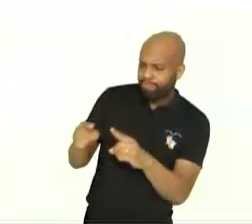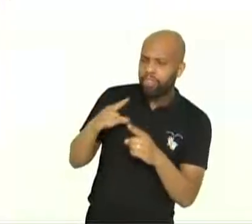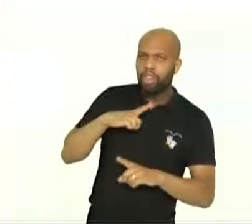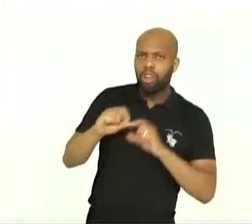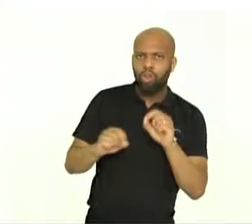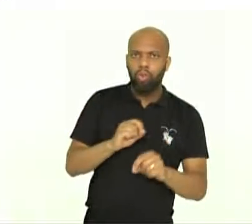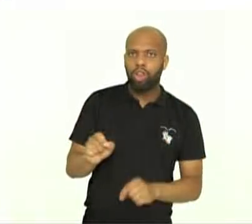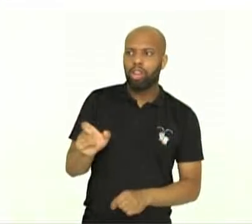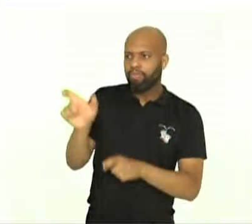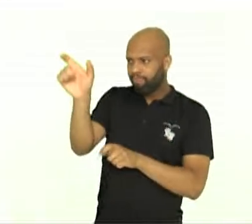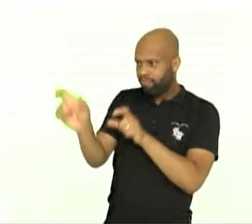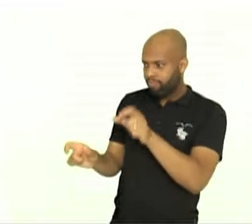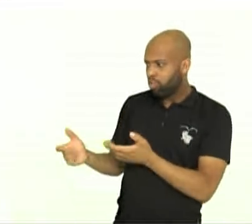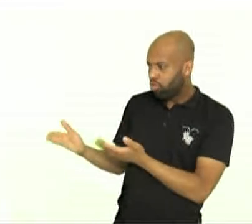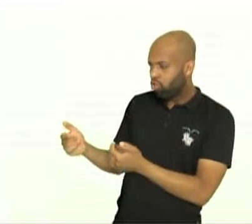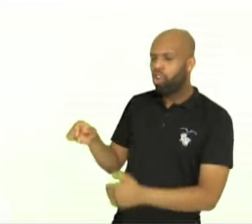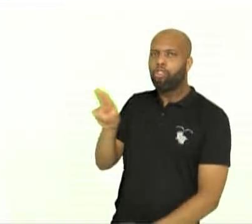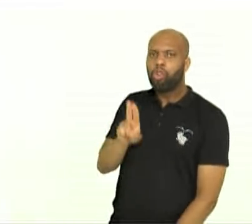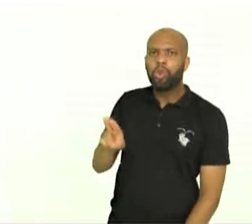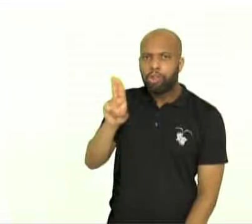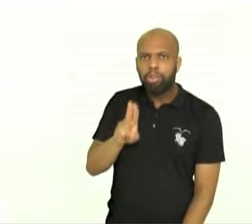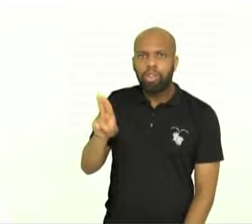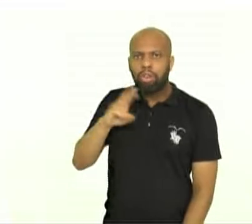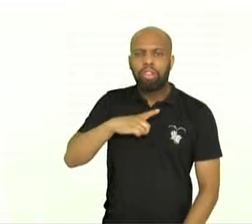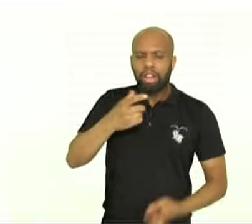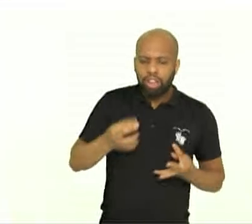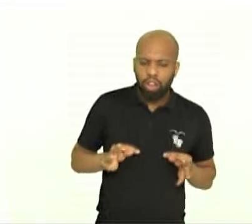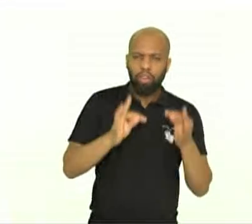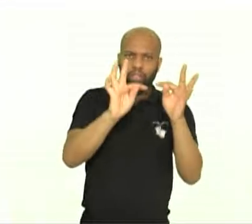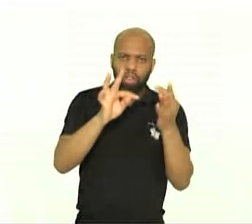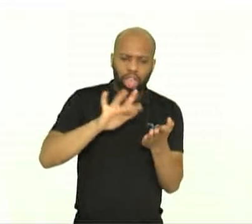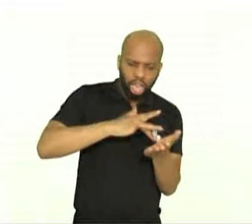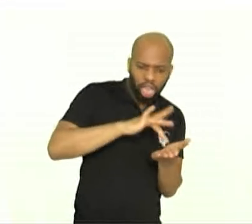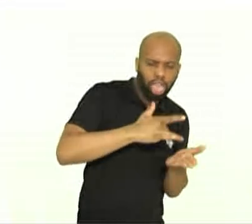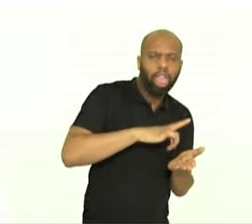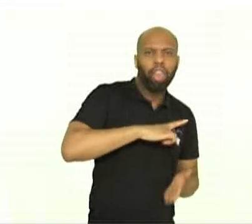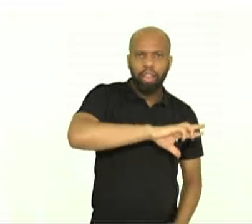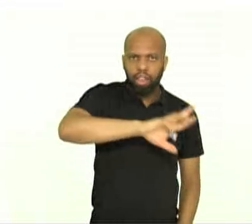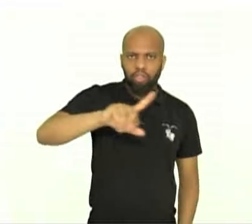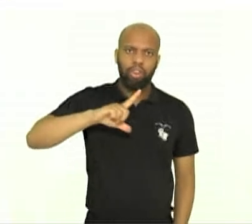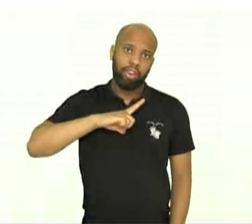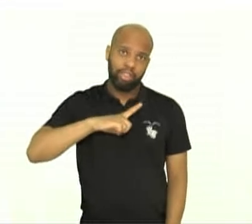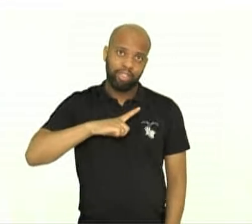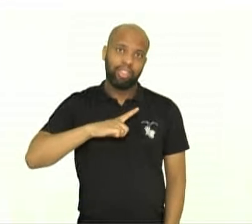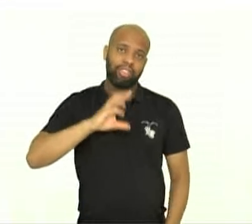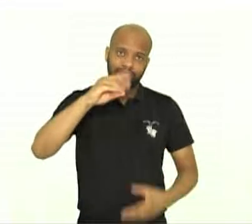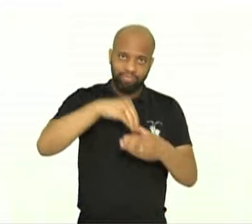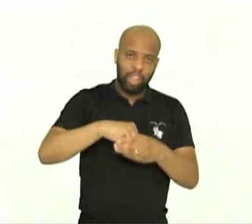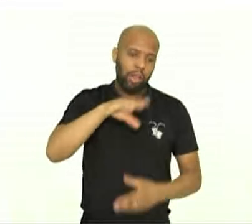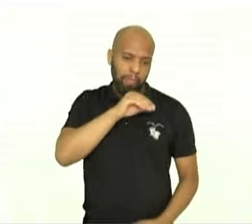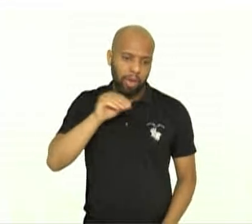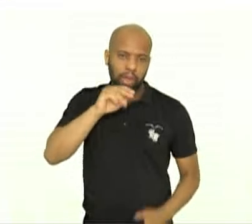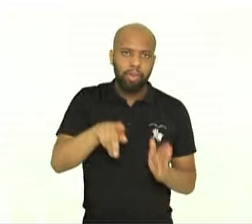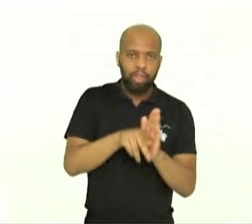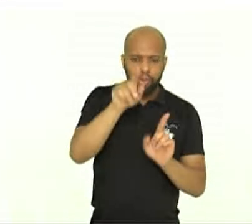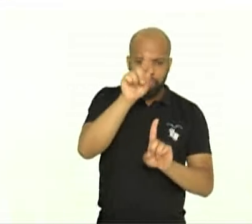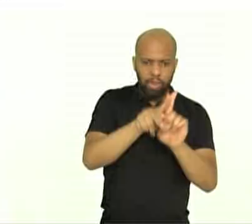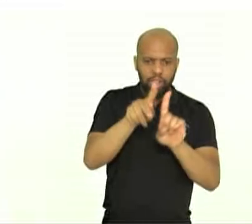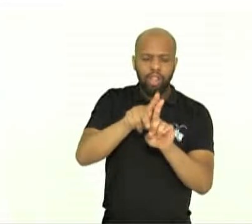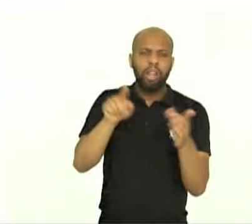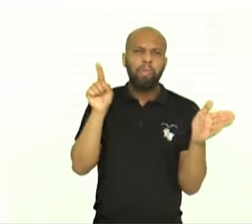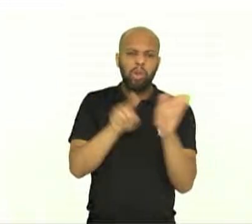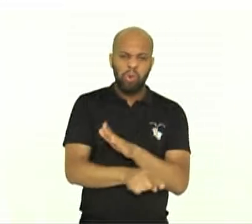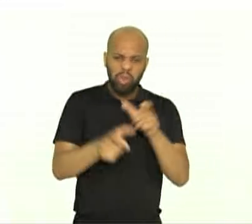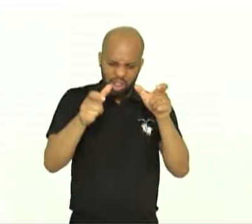de que do jovem usar muito, né, os equipamentos tecnológicos que estão presentes na fala do personagem, que pergunta pelo teclado